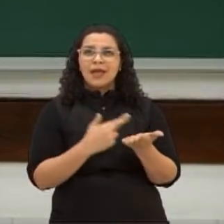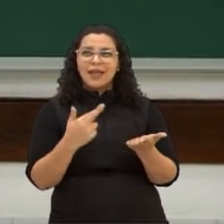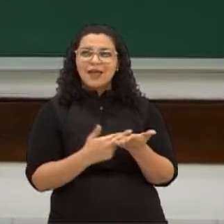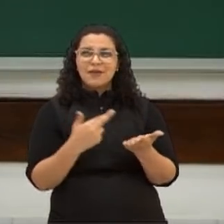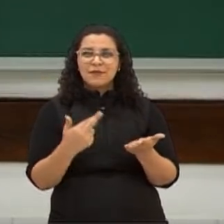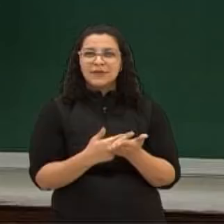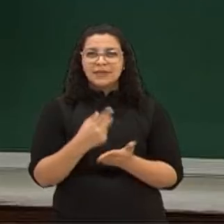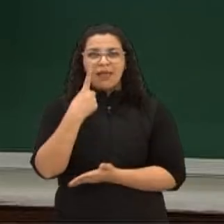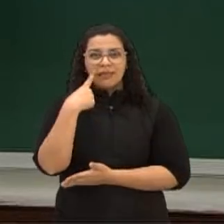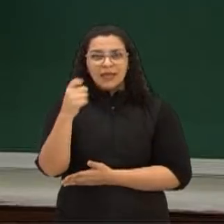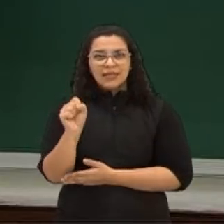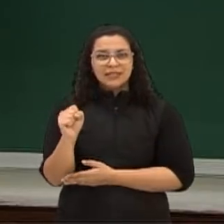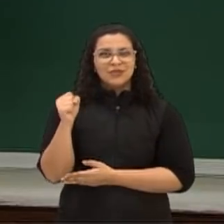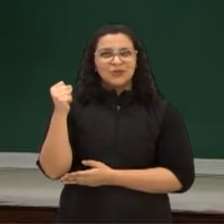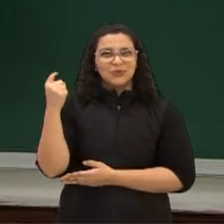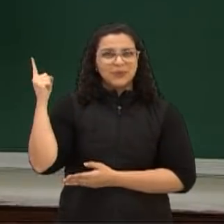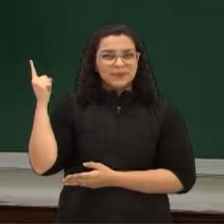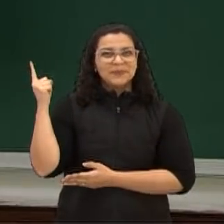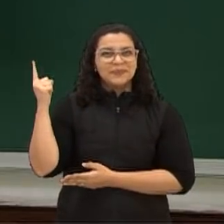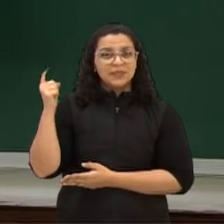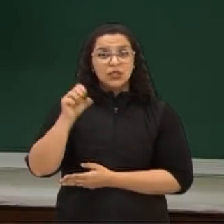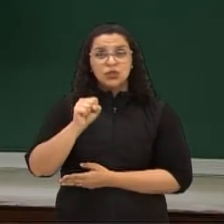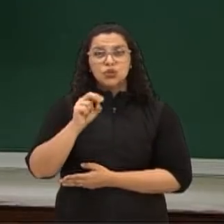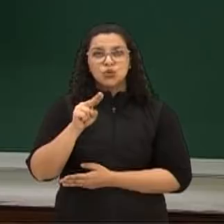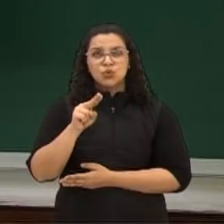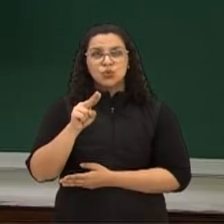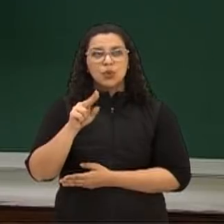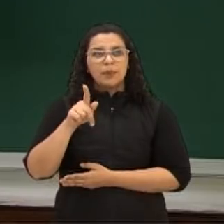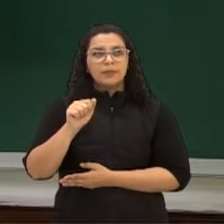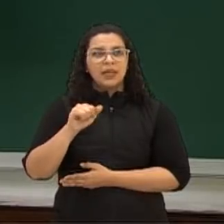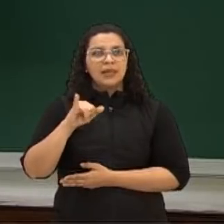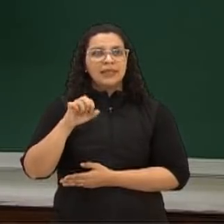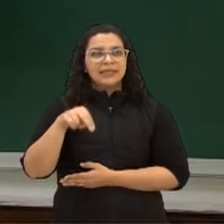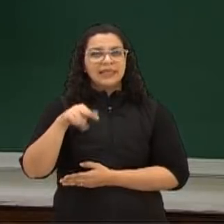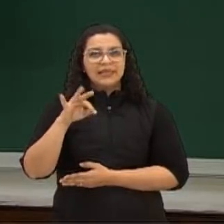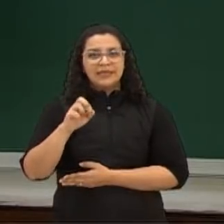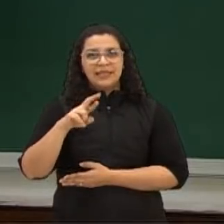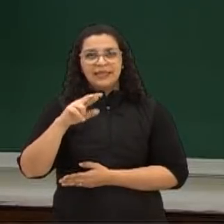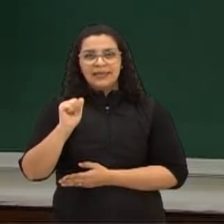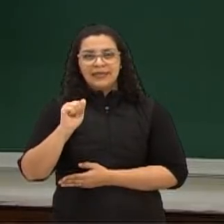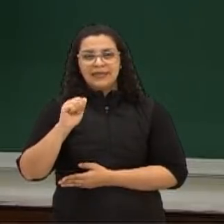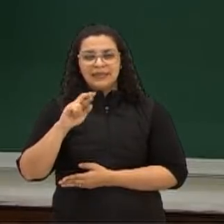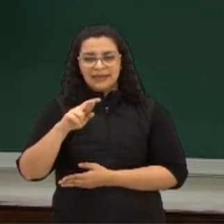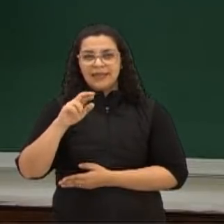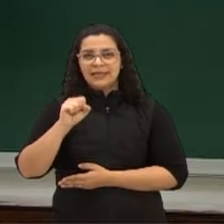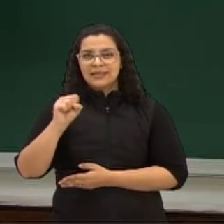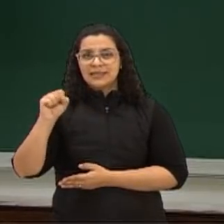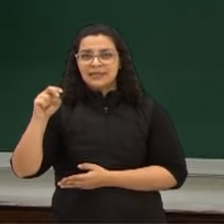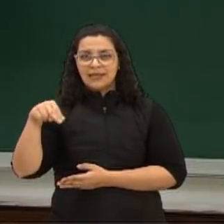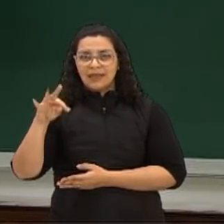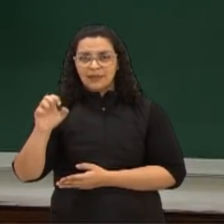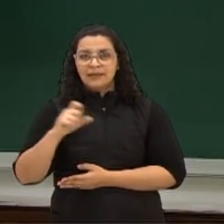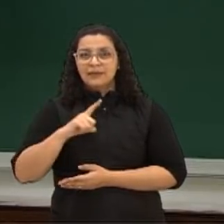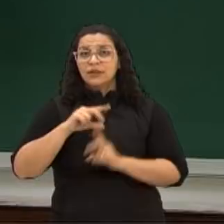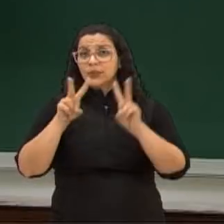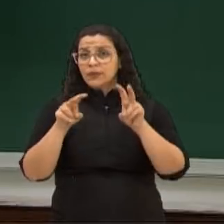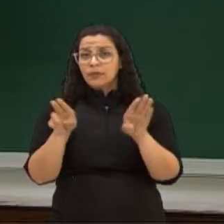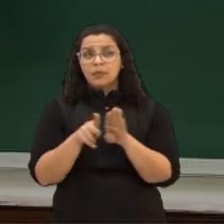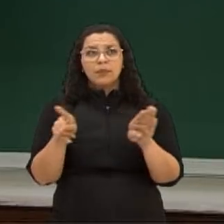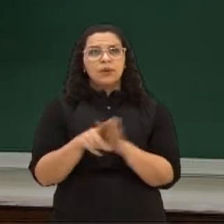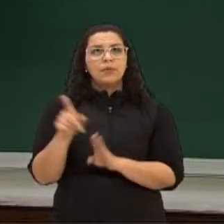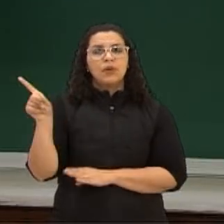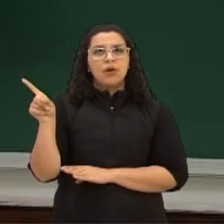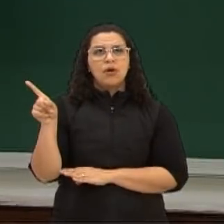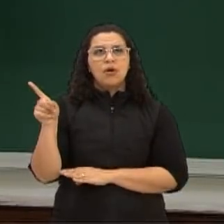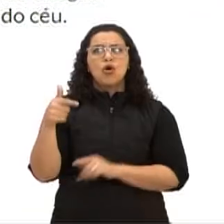Super Interessante. Então, é um periódico ali, a revista Super Interessante. E tem o título, Botem